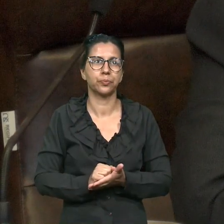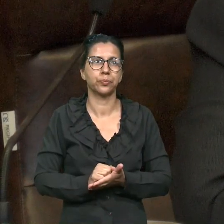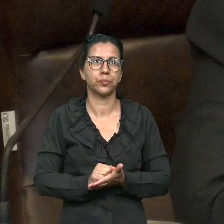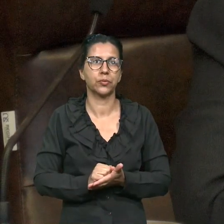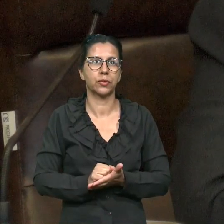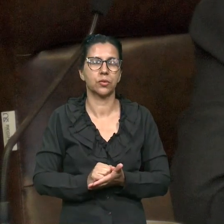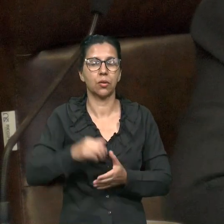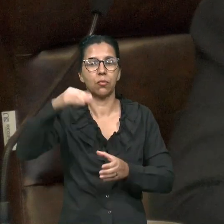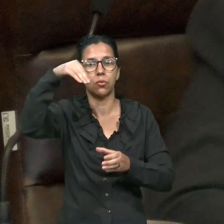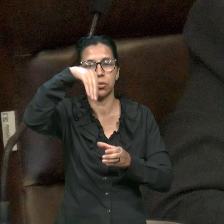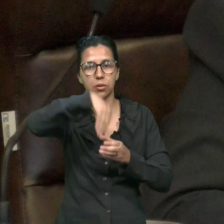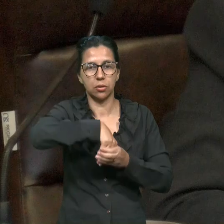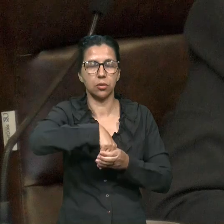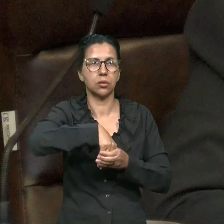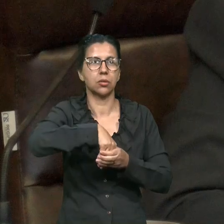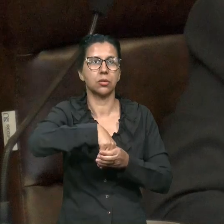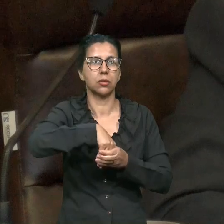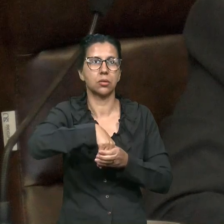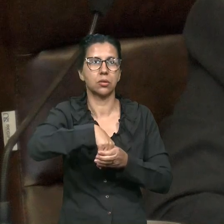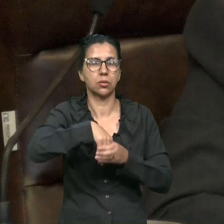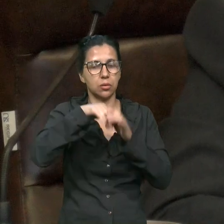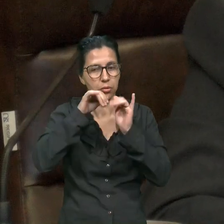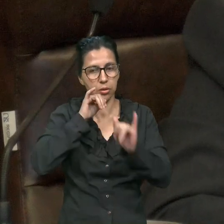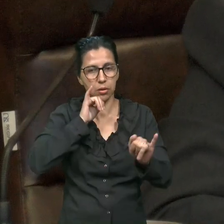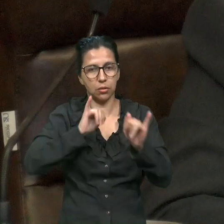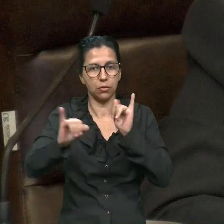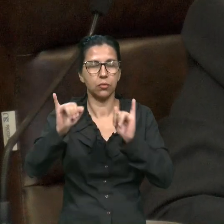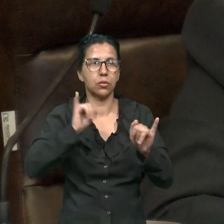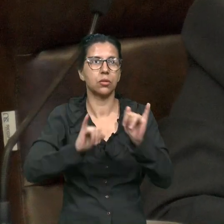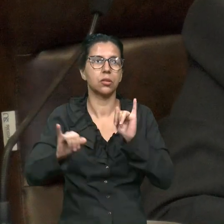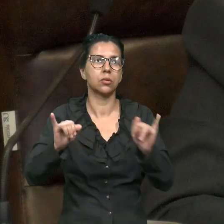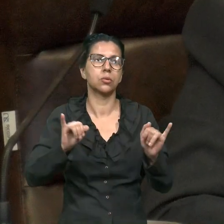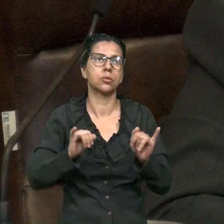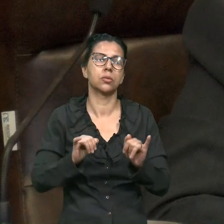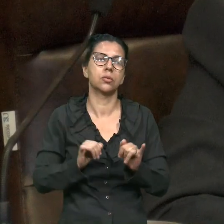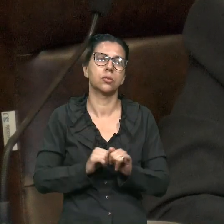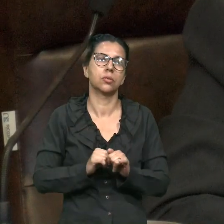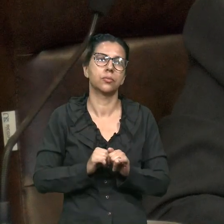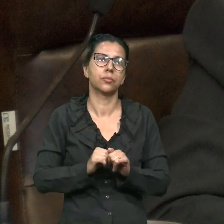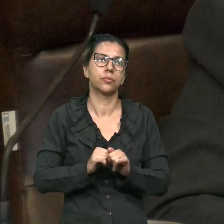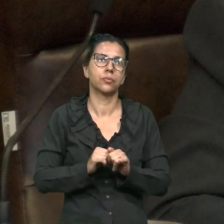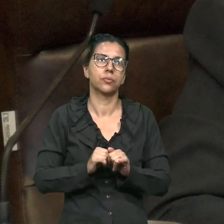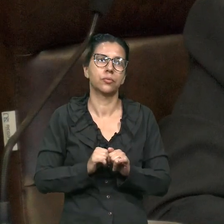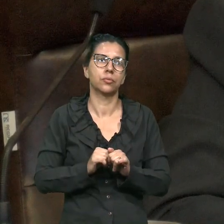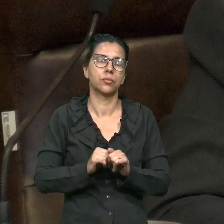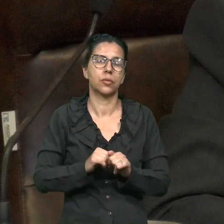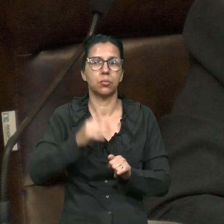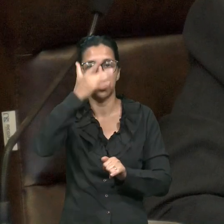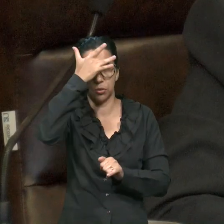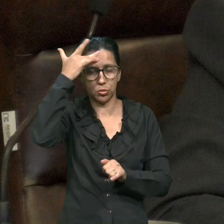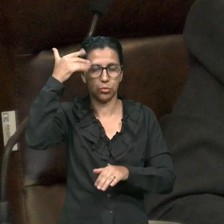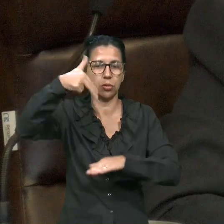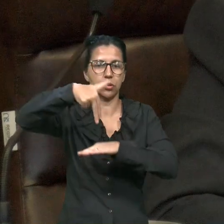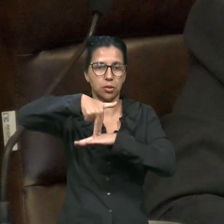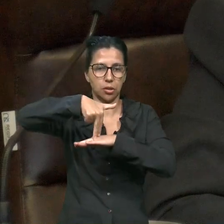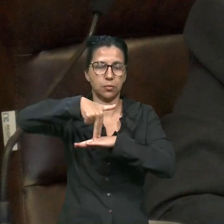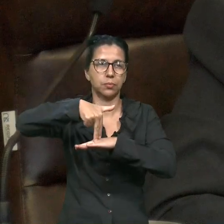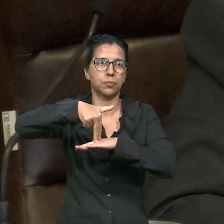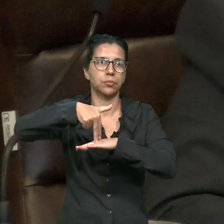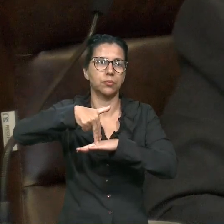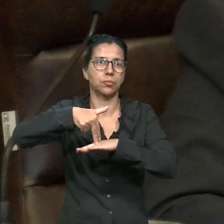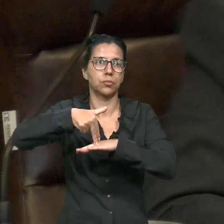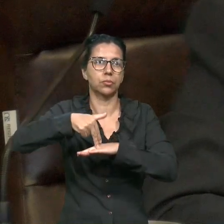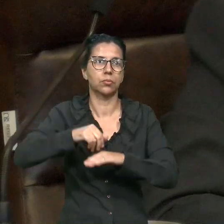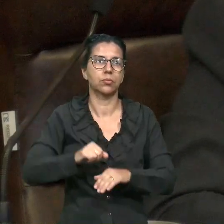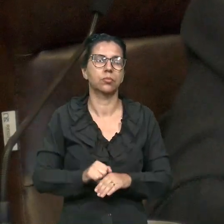de votação, informo ao plenário que o quórum é maioria dos presentes. Trata-se de votação